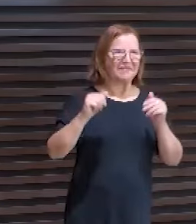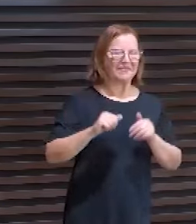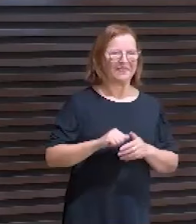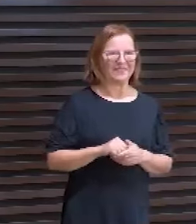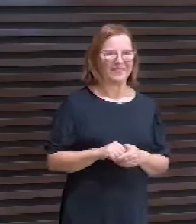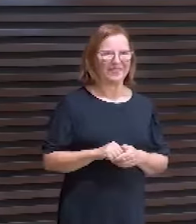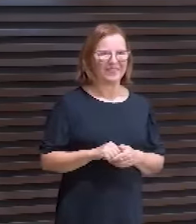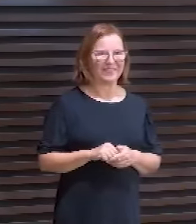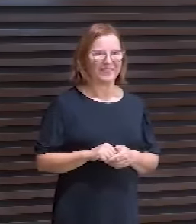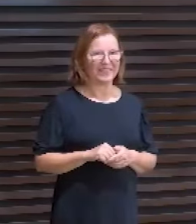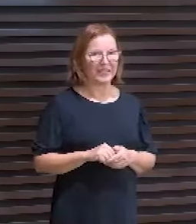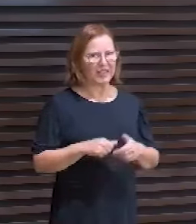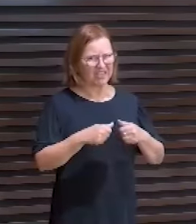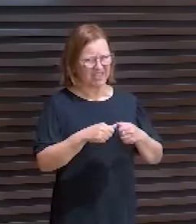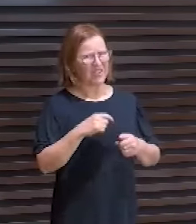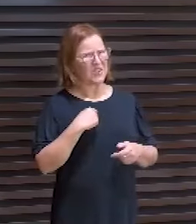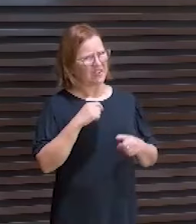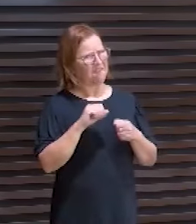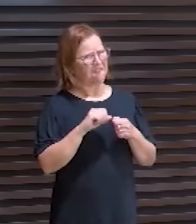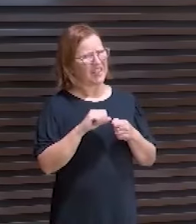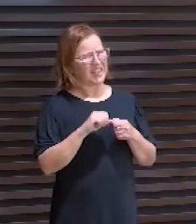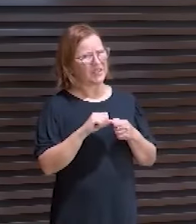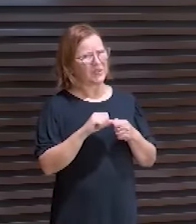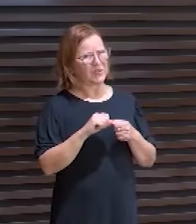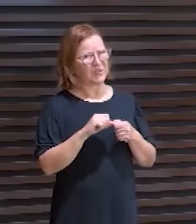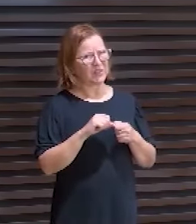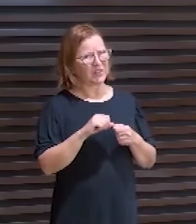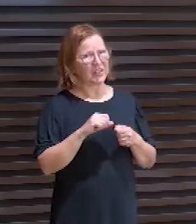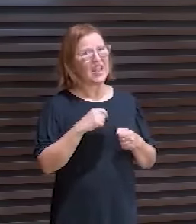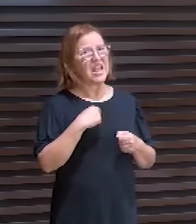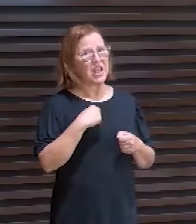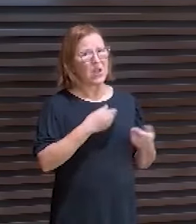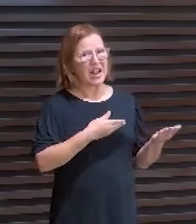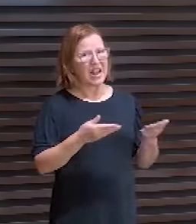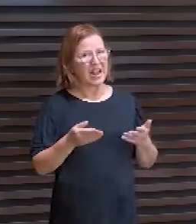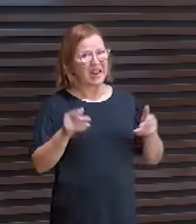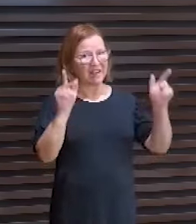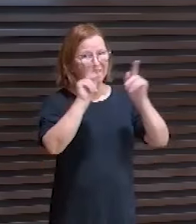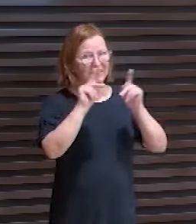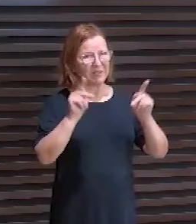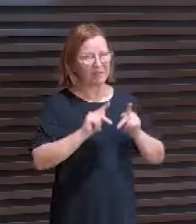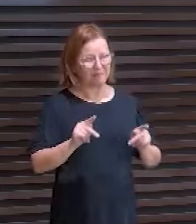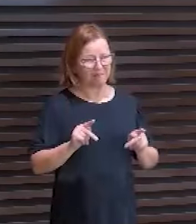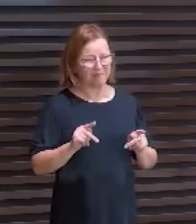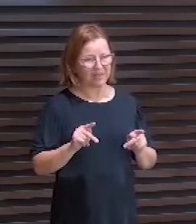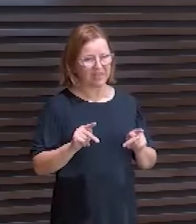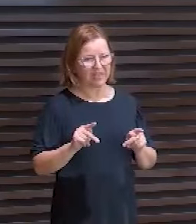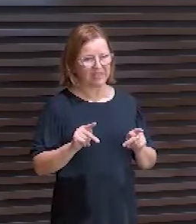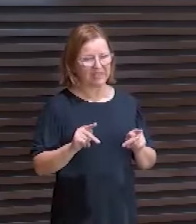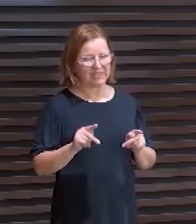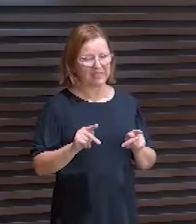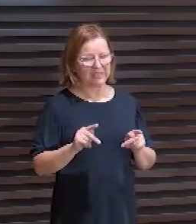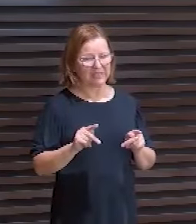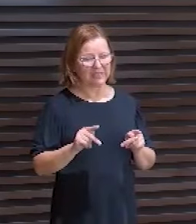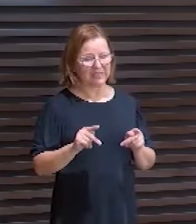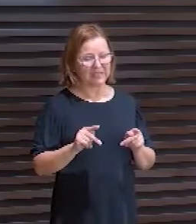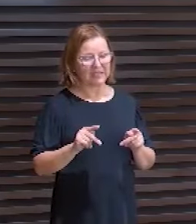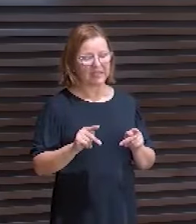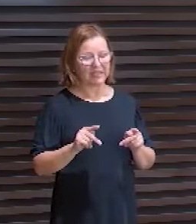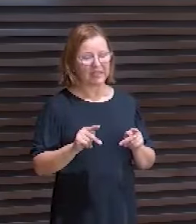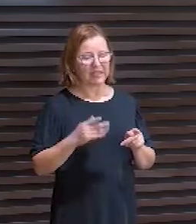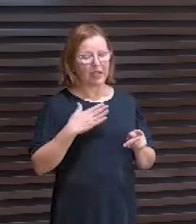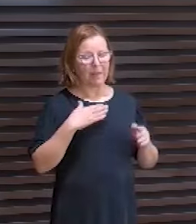é assim que eu tenho feito eu tenho pacificado as diferenças os conflitos dentro da minha casa ou eu tenho jogado